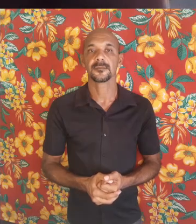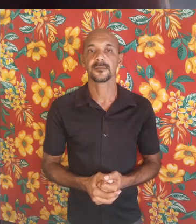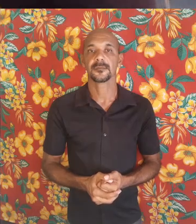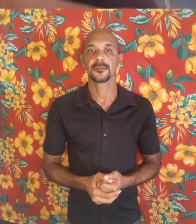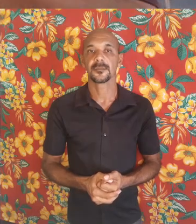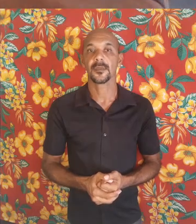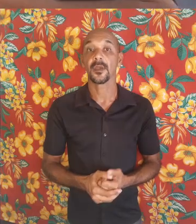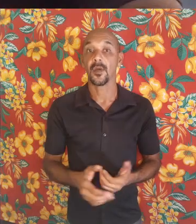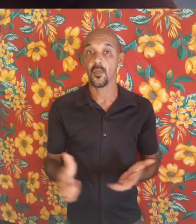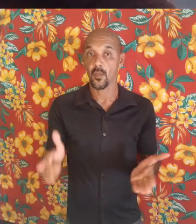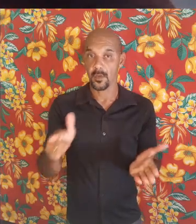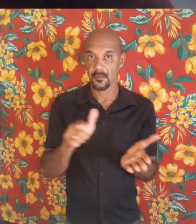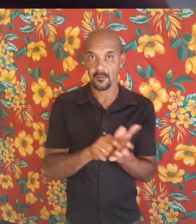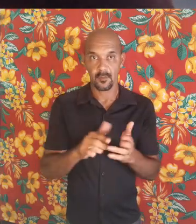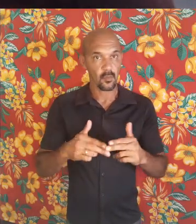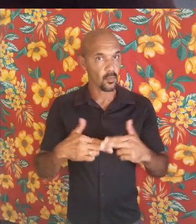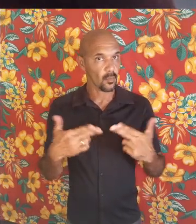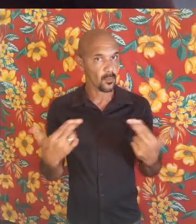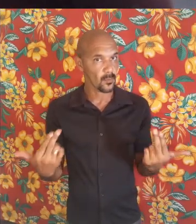Uma folha de carbono